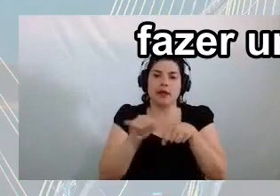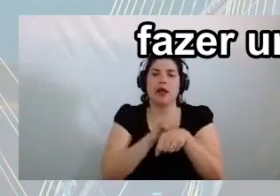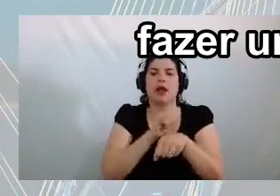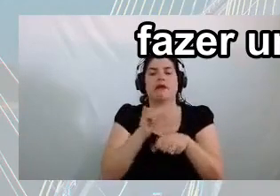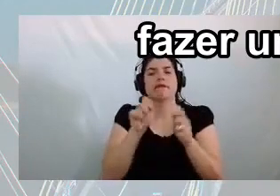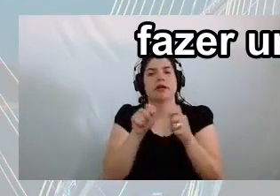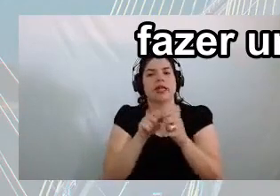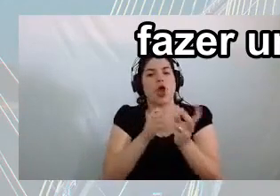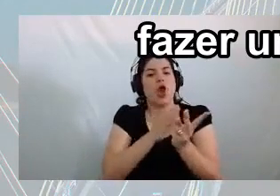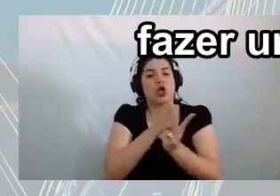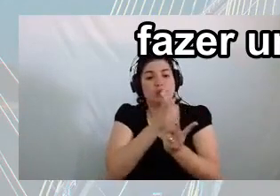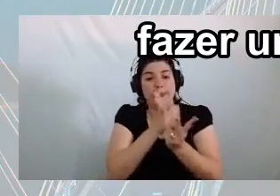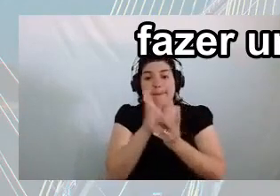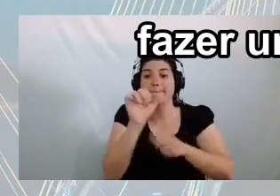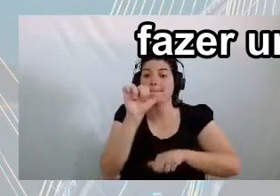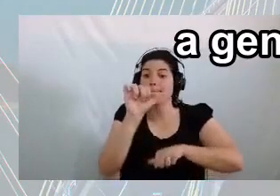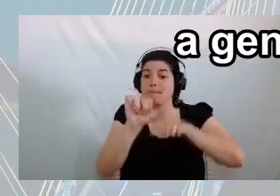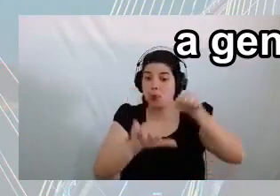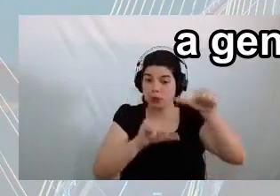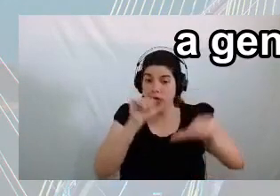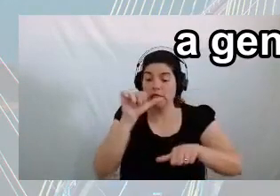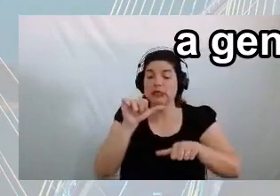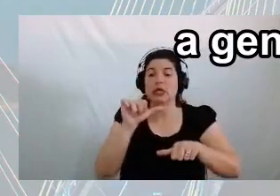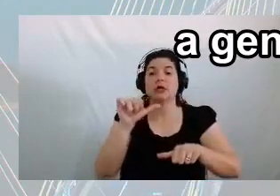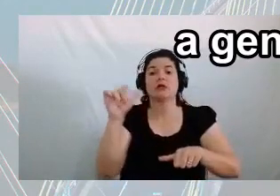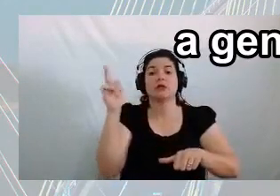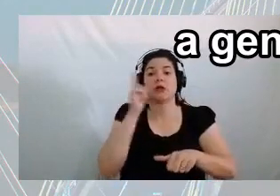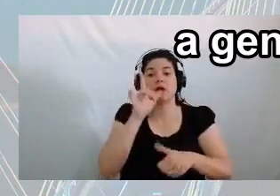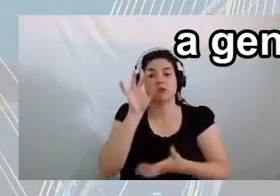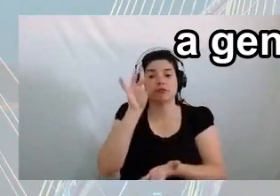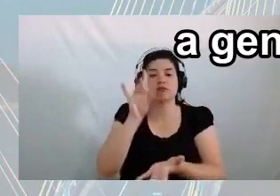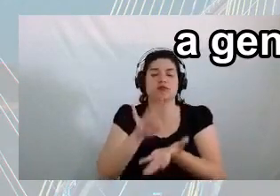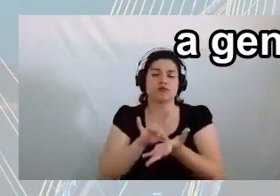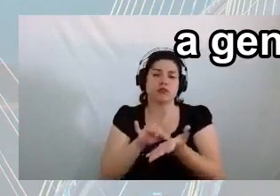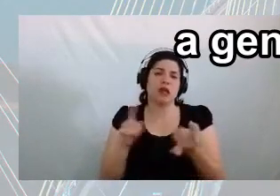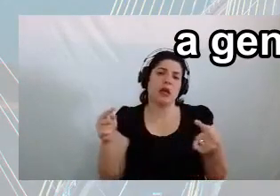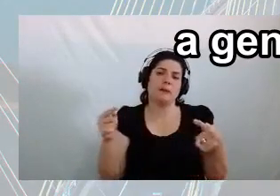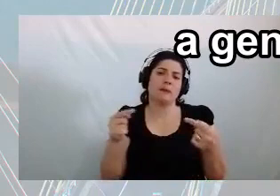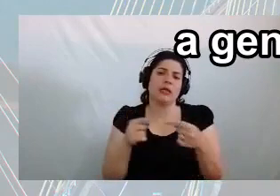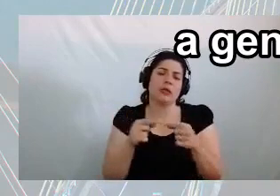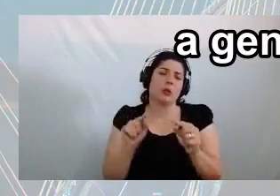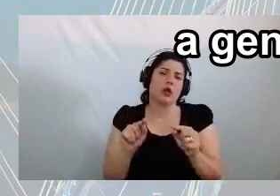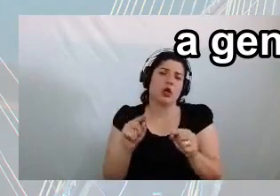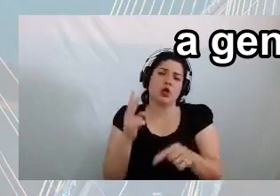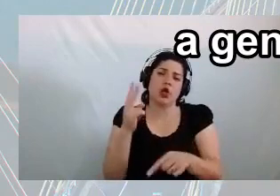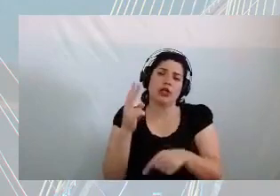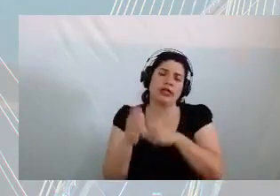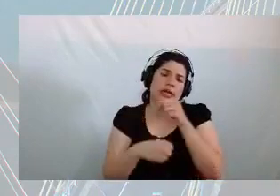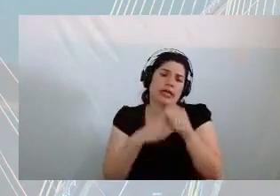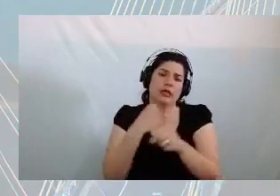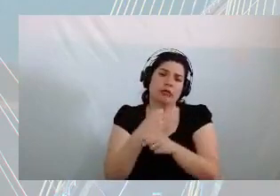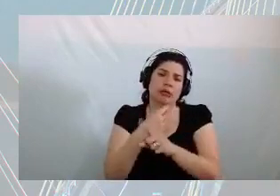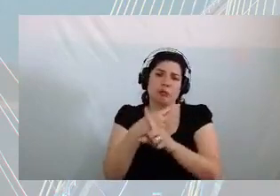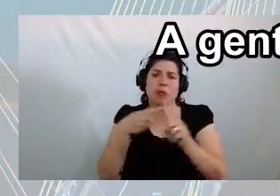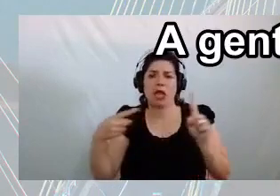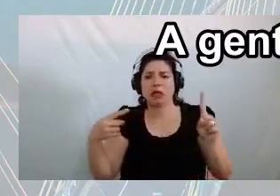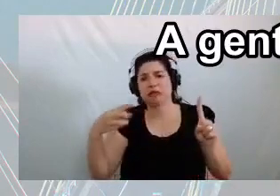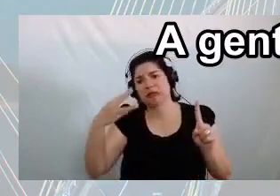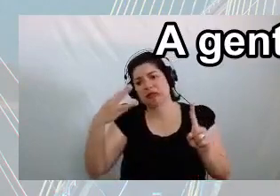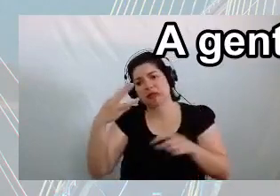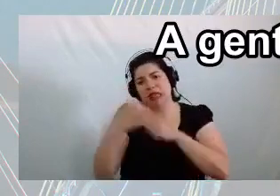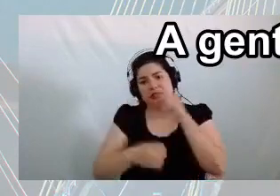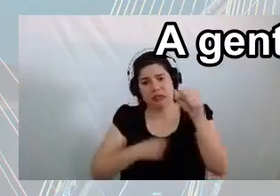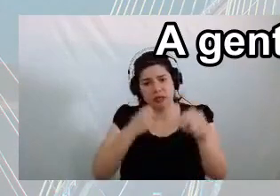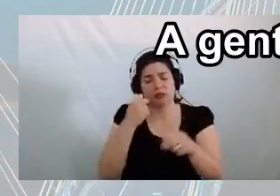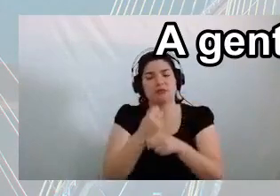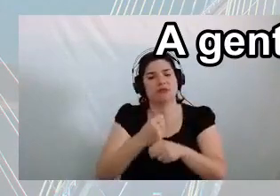de mudança para caminhar e chegar nessa realidade, a gente está falando de um roadmap de 2 anos e meio, 3 anos. A gente